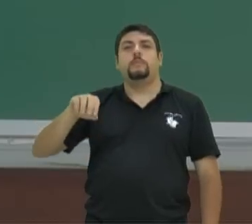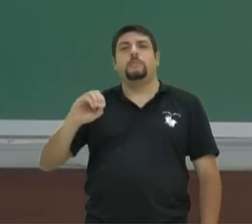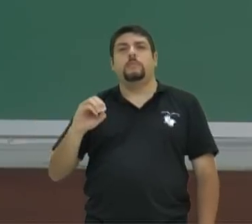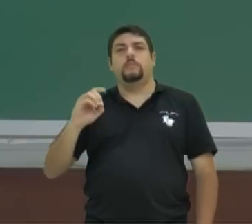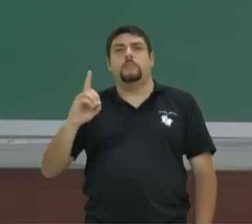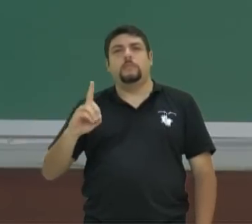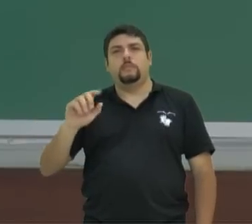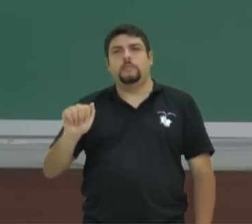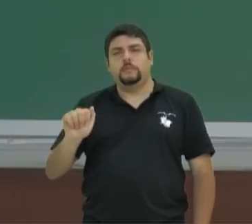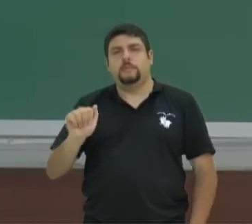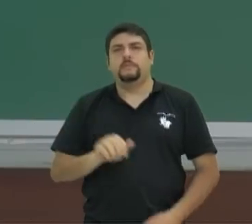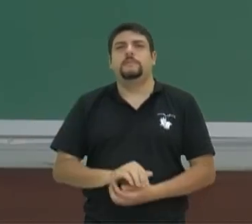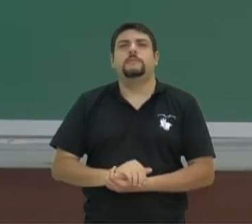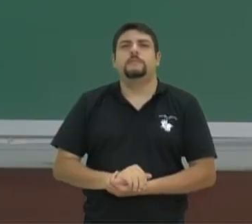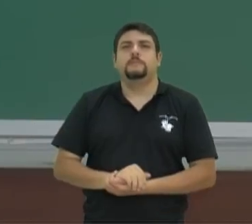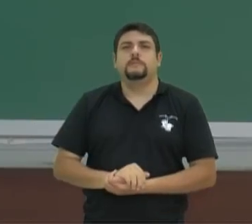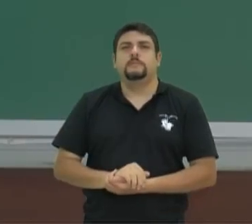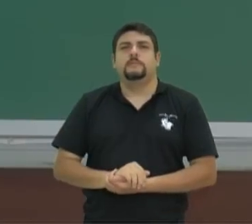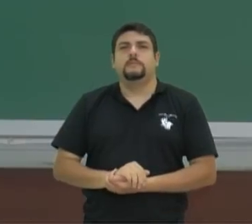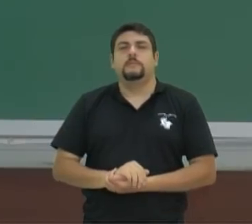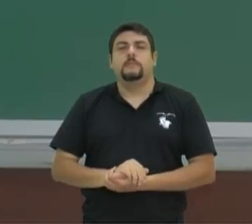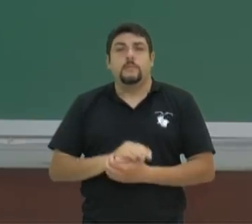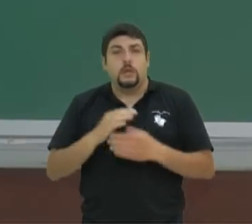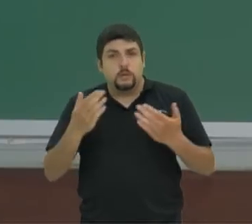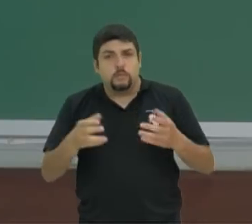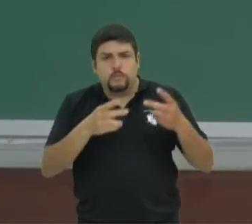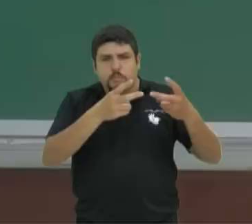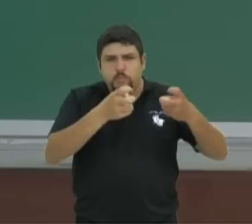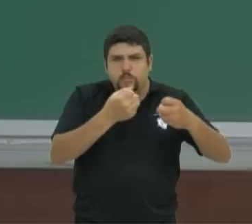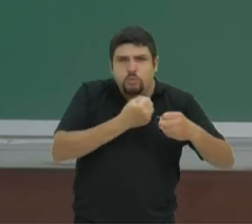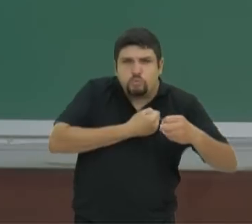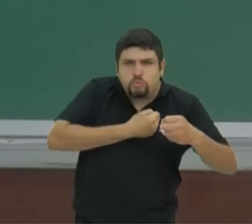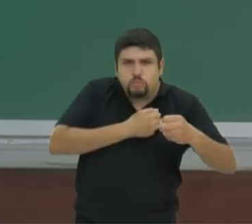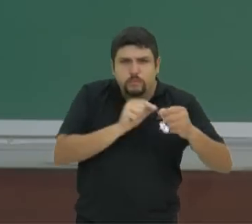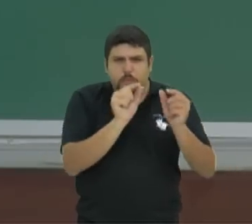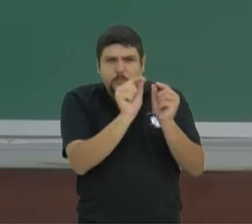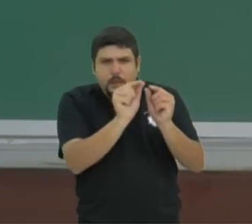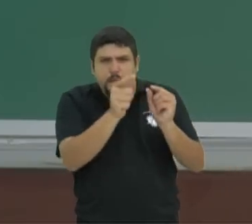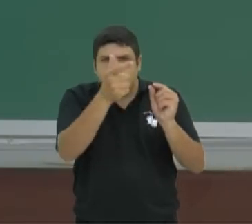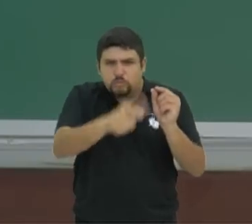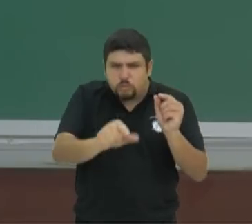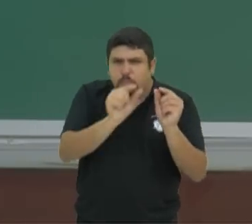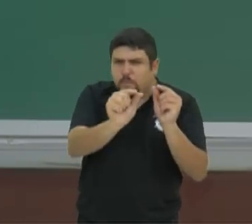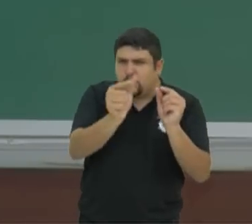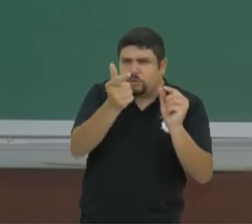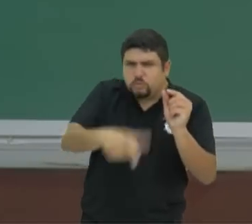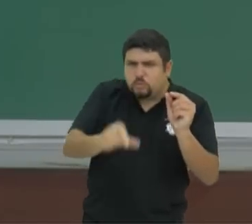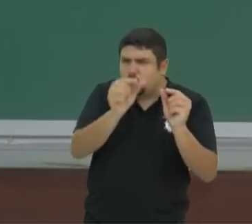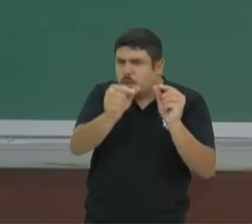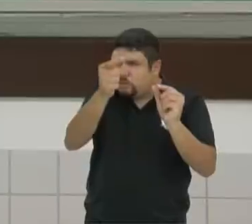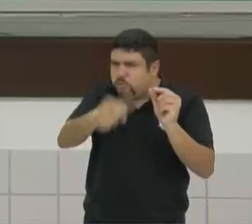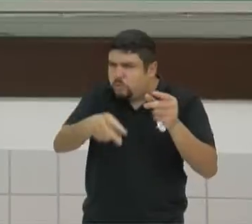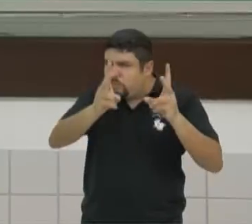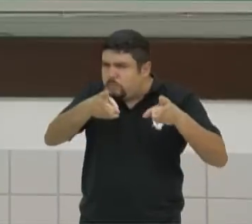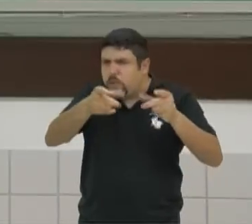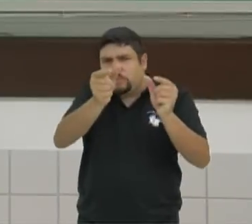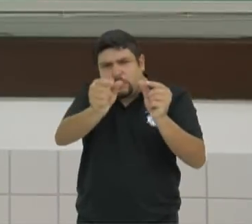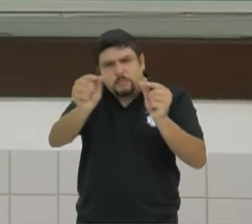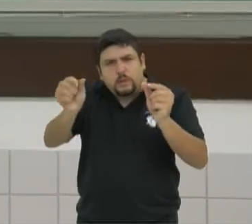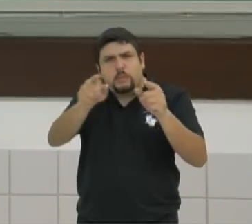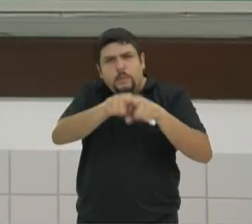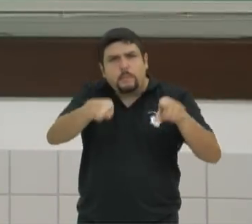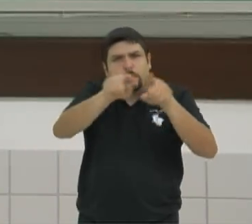Então, a moda é o valor que tem maior frequência absoluta. Importante, se um